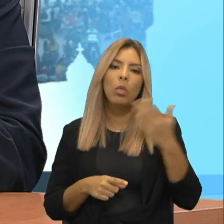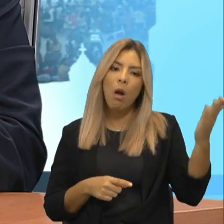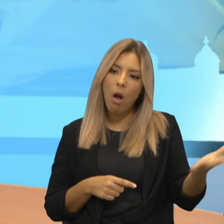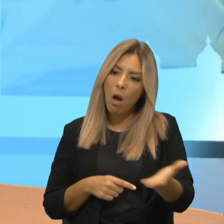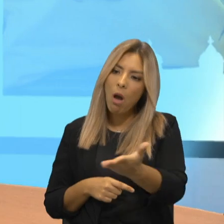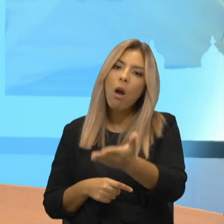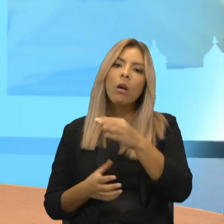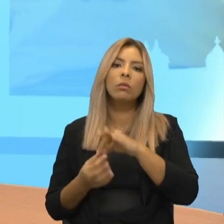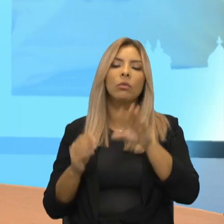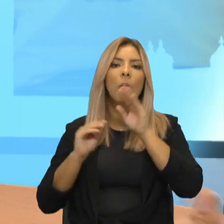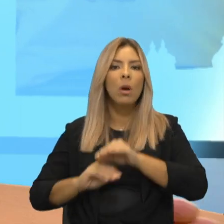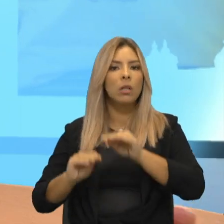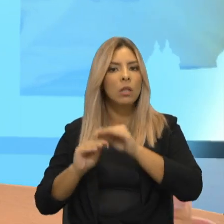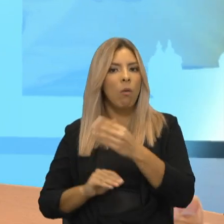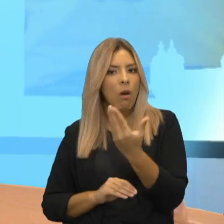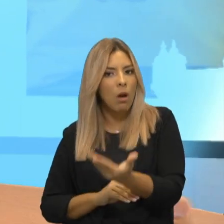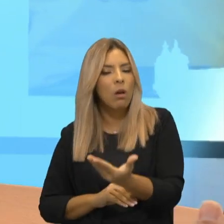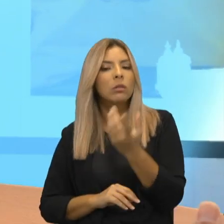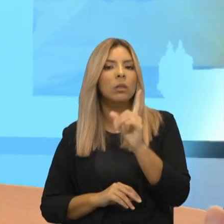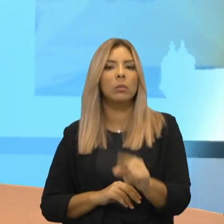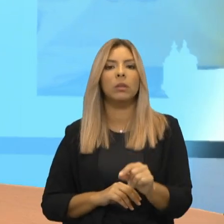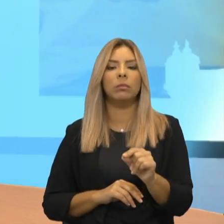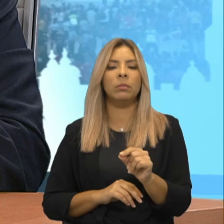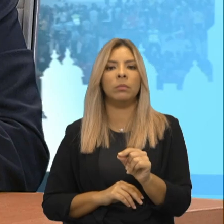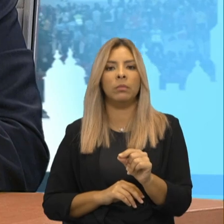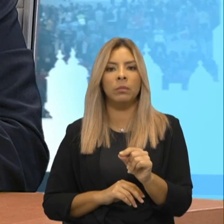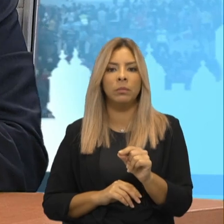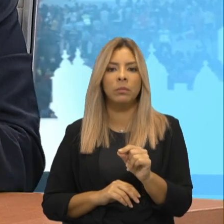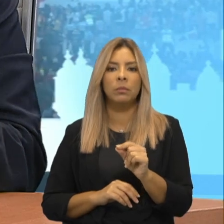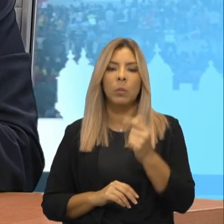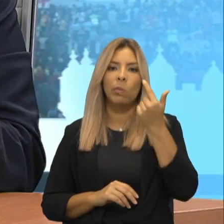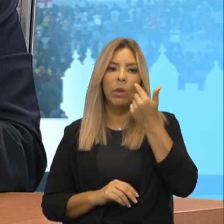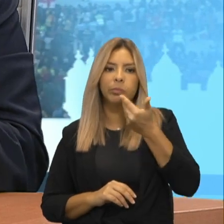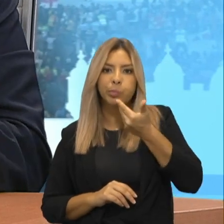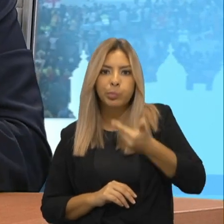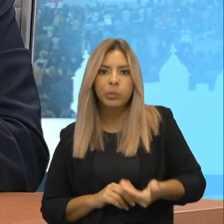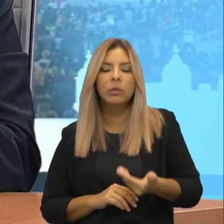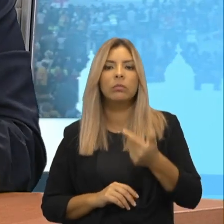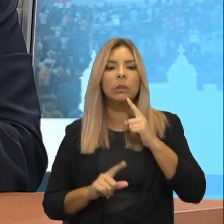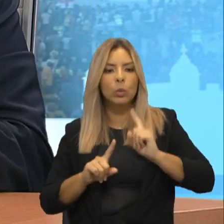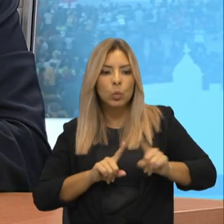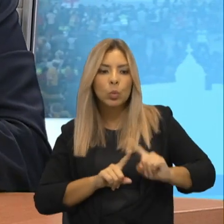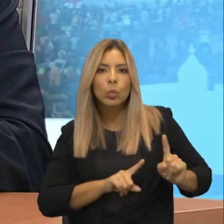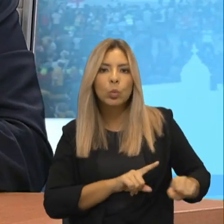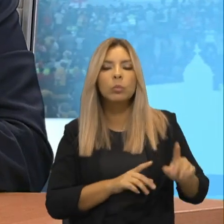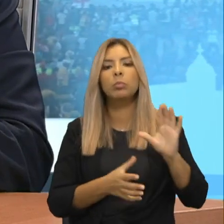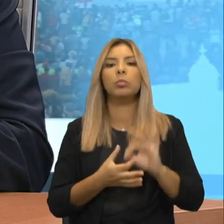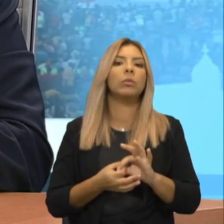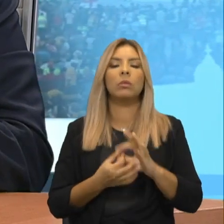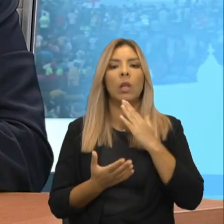uma formação e em termos de atualização de conhecimento sobre as grandes questões que ali vão ser